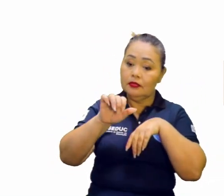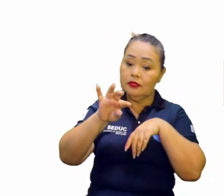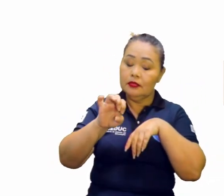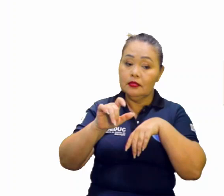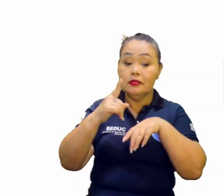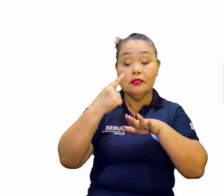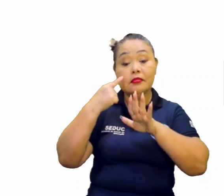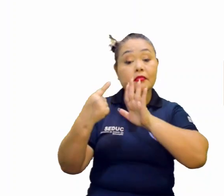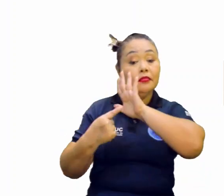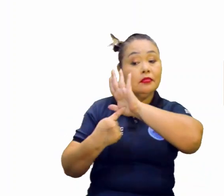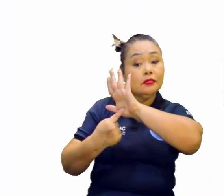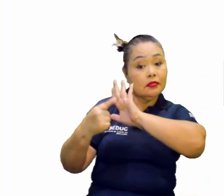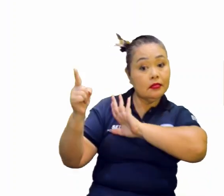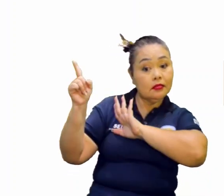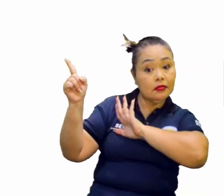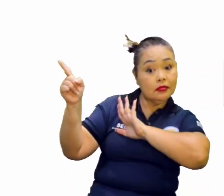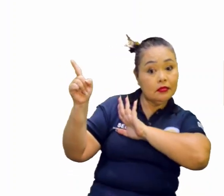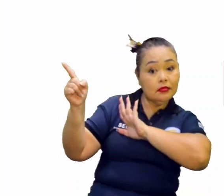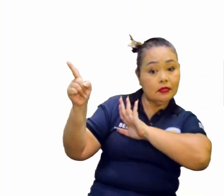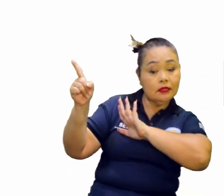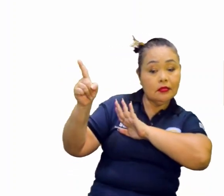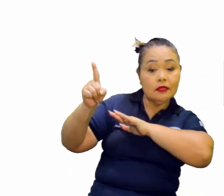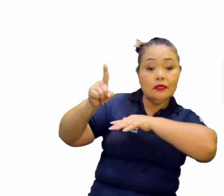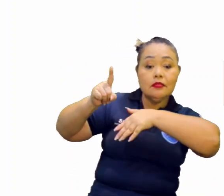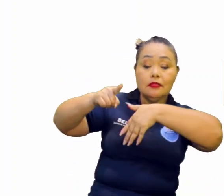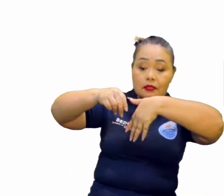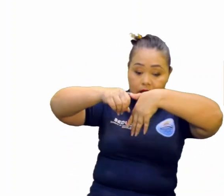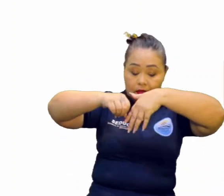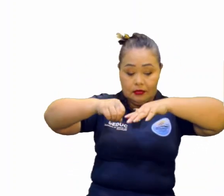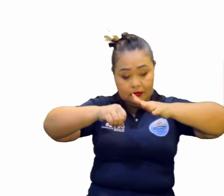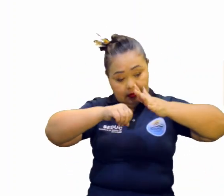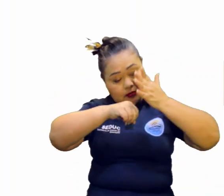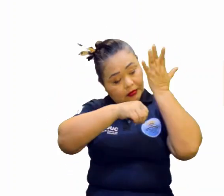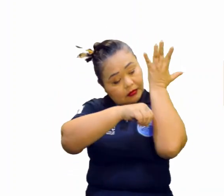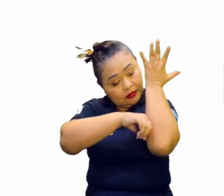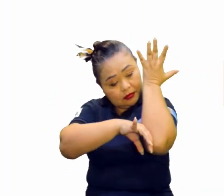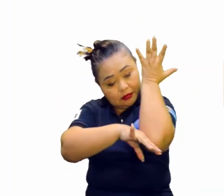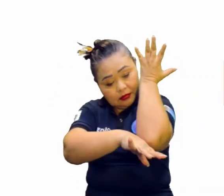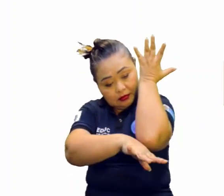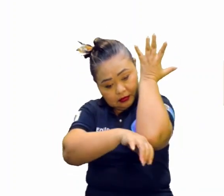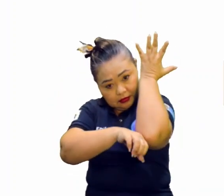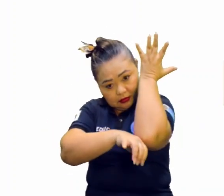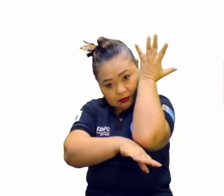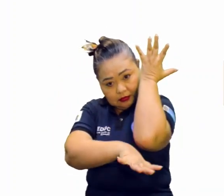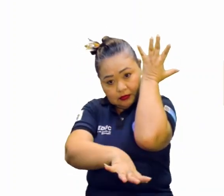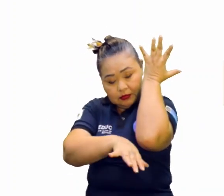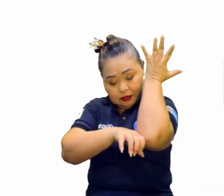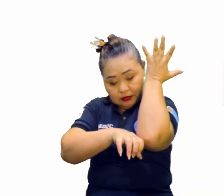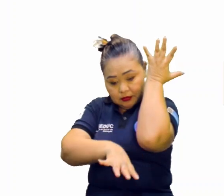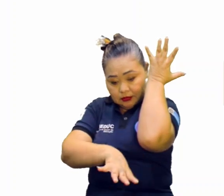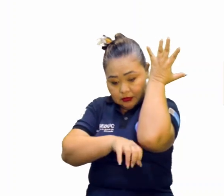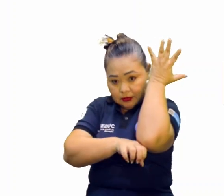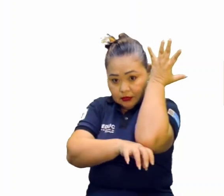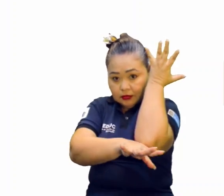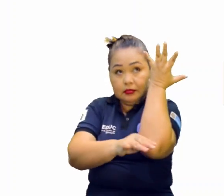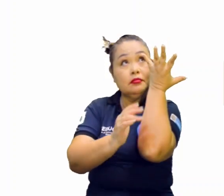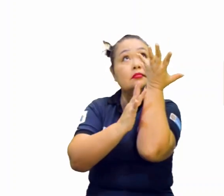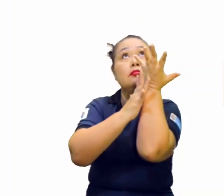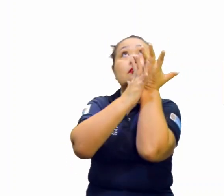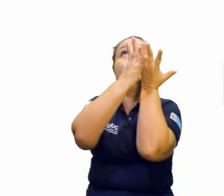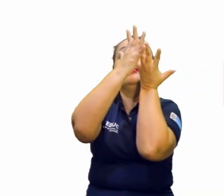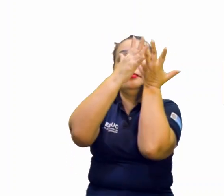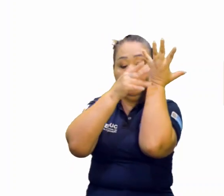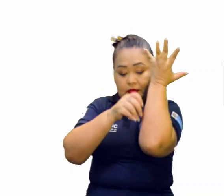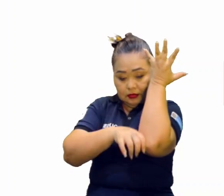ó. O crescimento daquela espécie, né, em relação do seu sistema radicular. A gente tem que lembrar